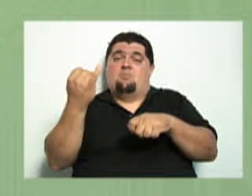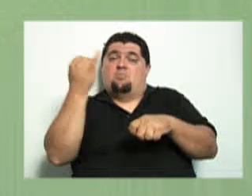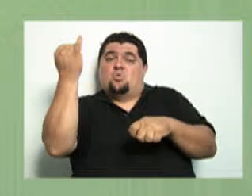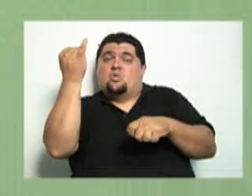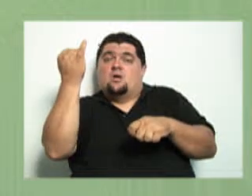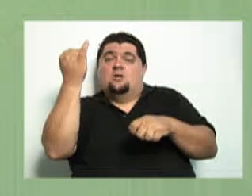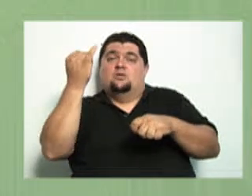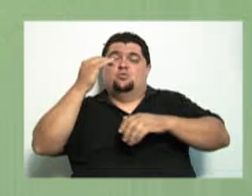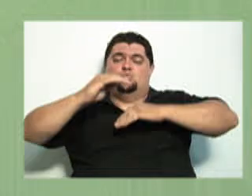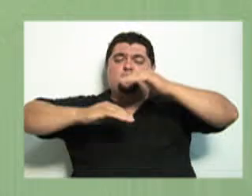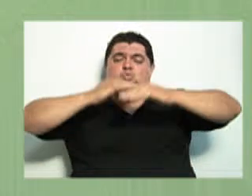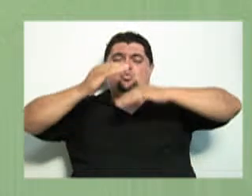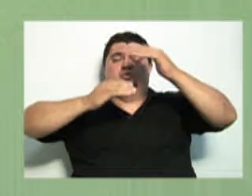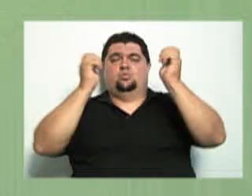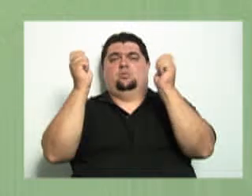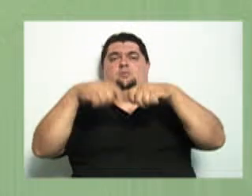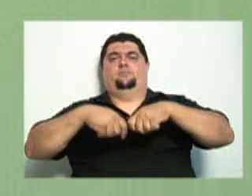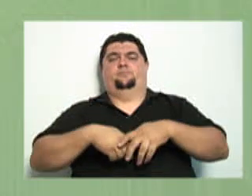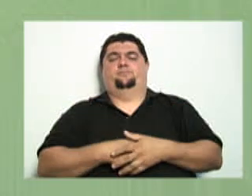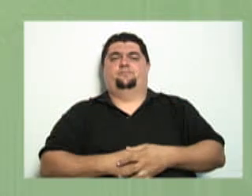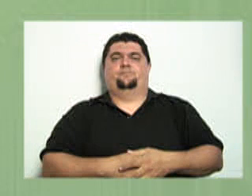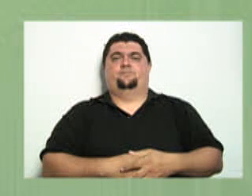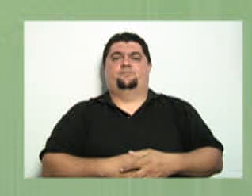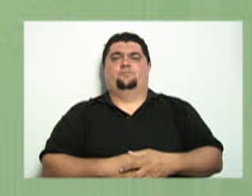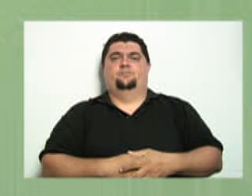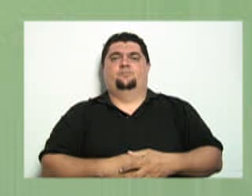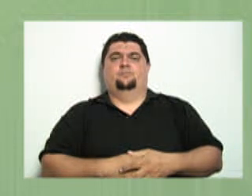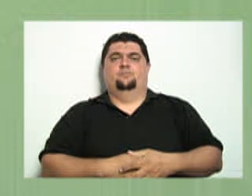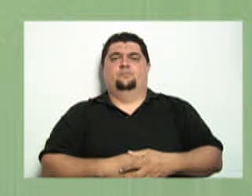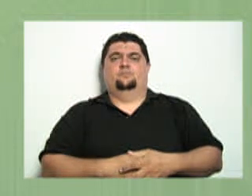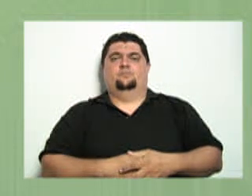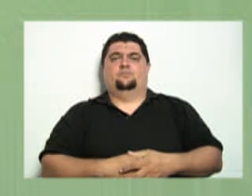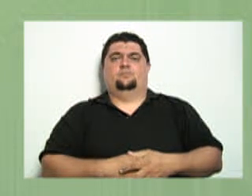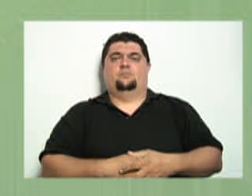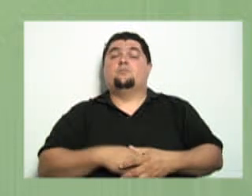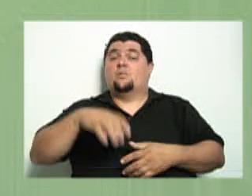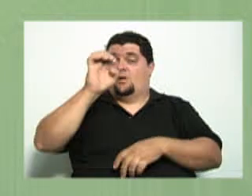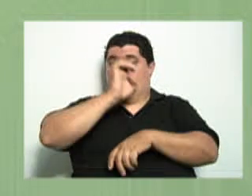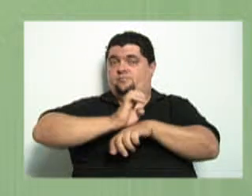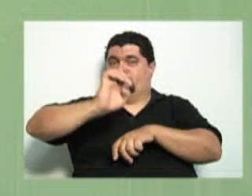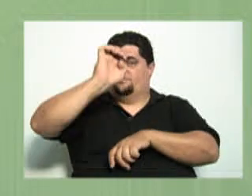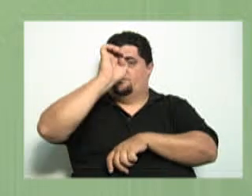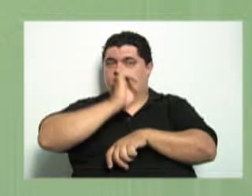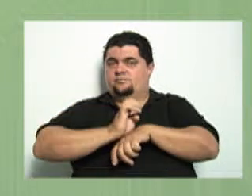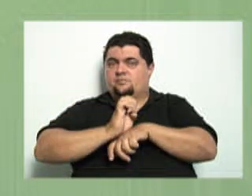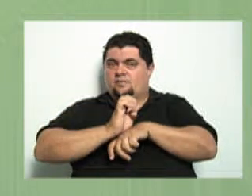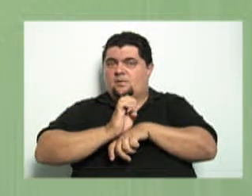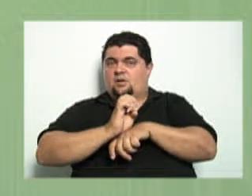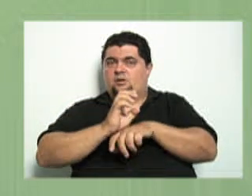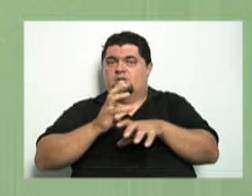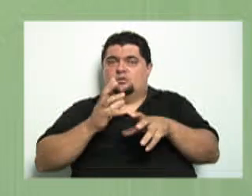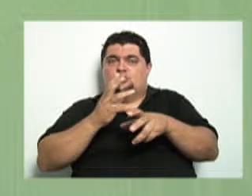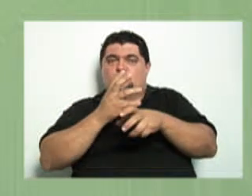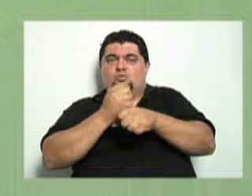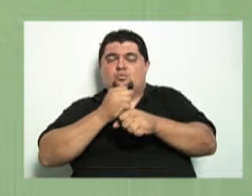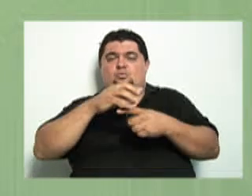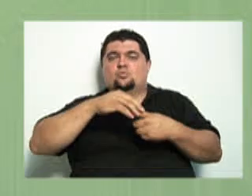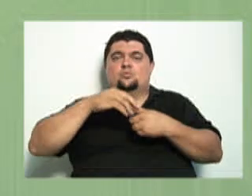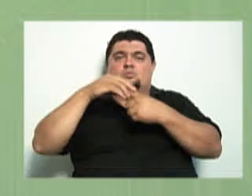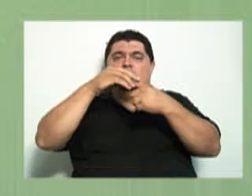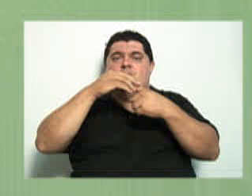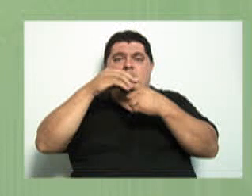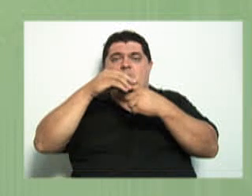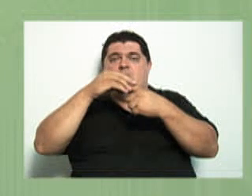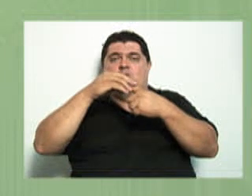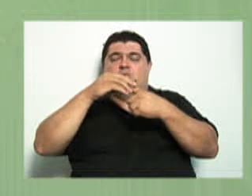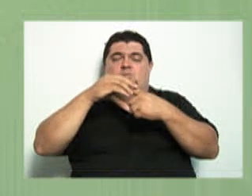para o desenvolvimento econômico? Que o Estado, na sua qualidade de principal